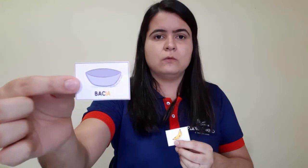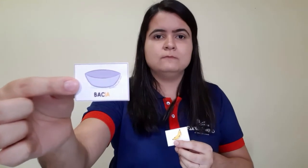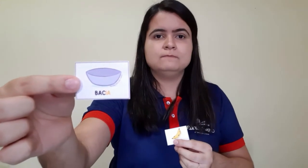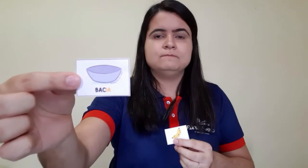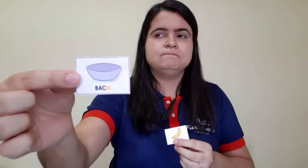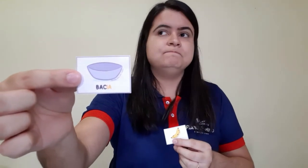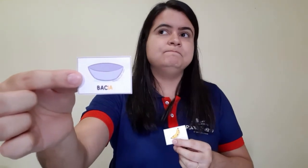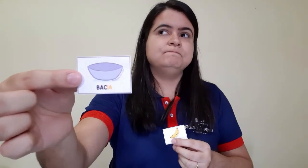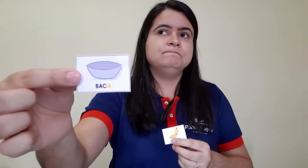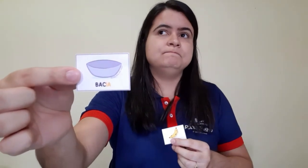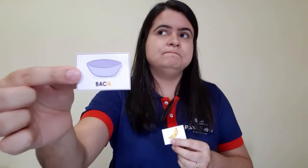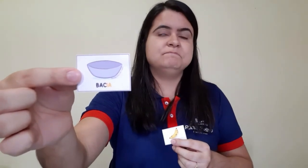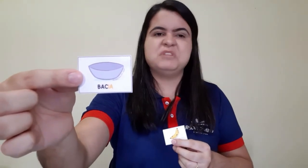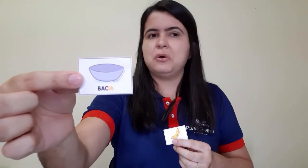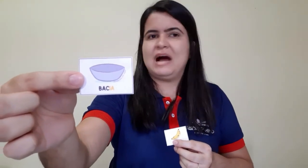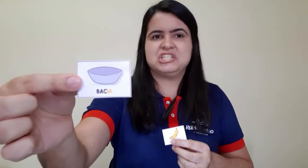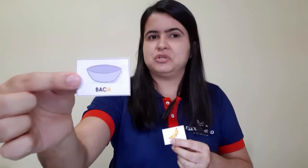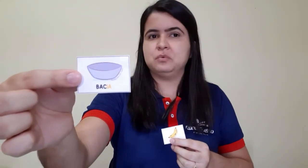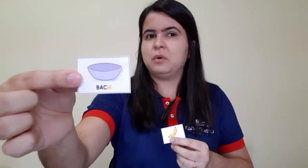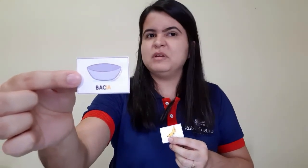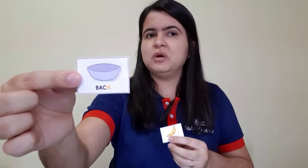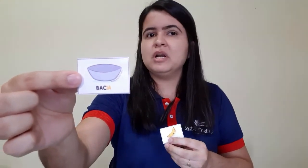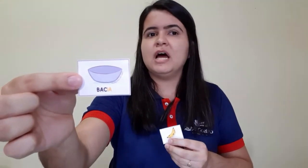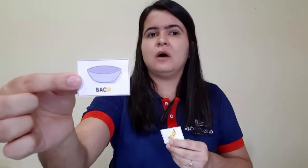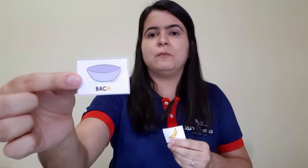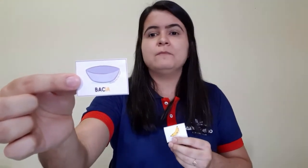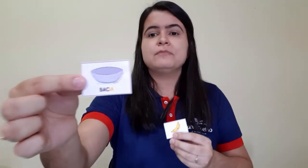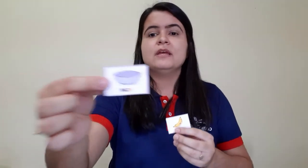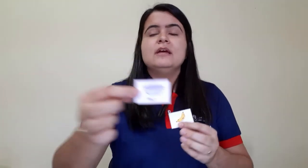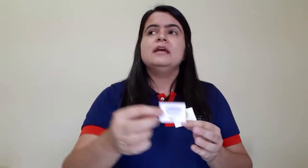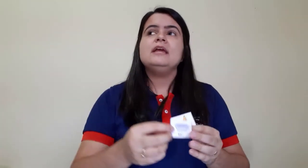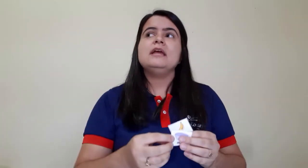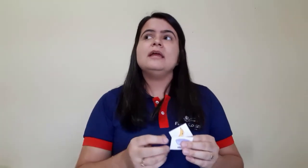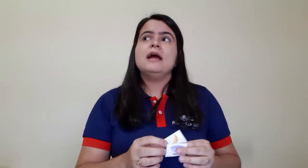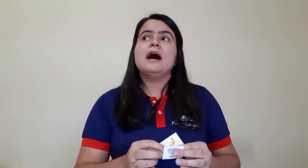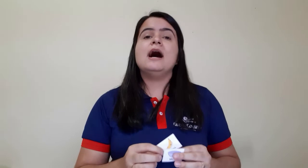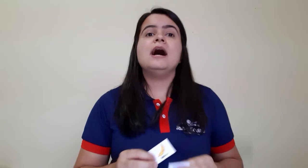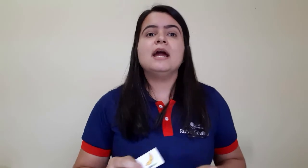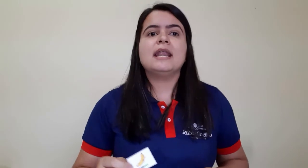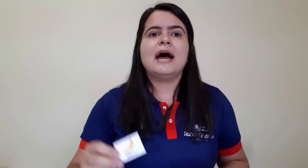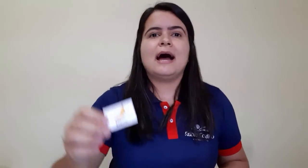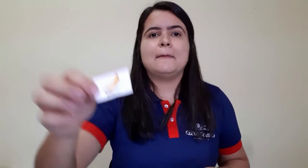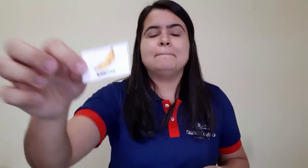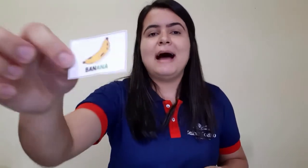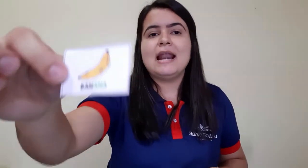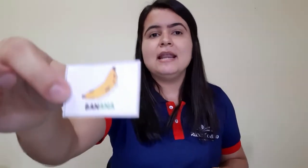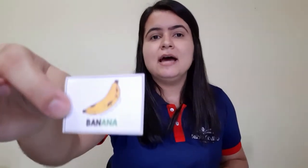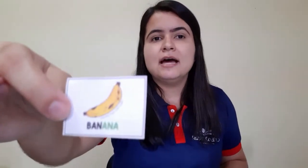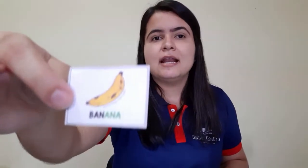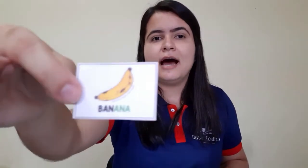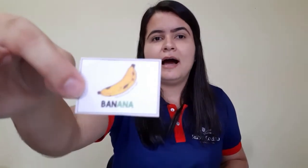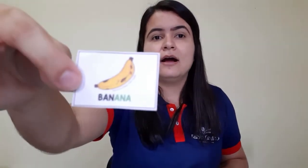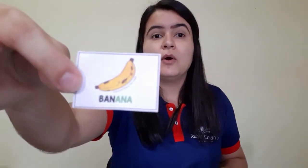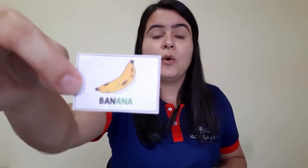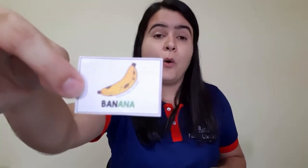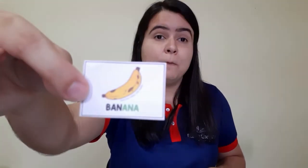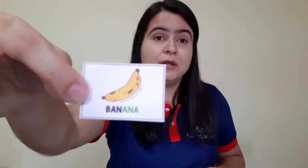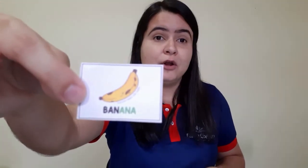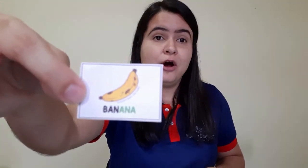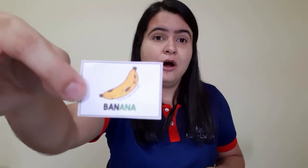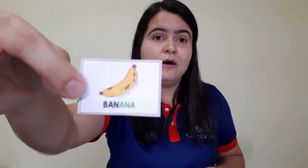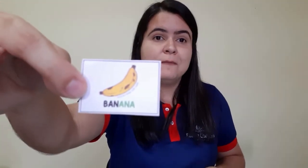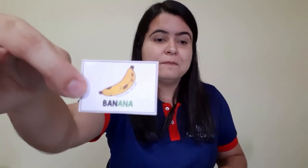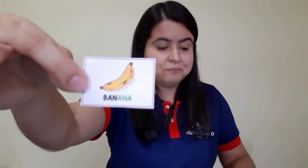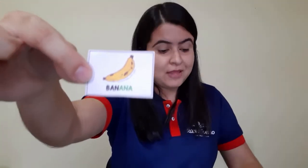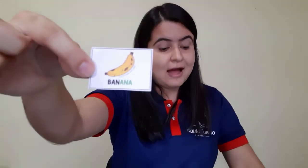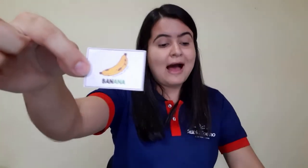Combinou? Eu acho que não combinou, não. E Ana, banana,